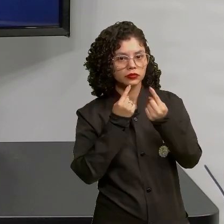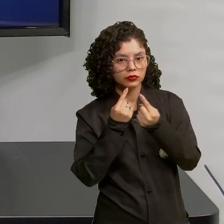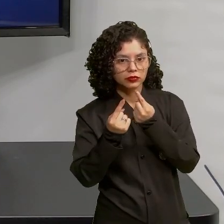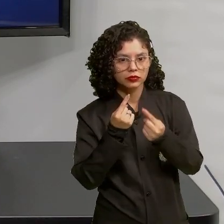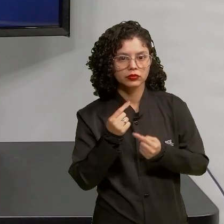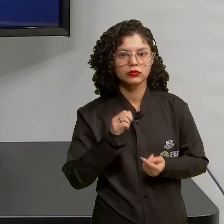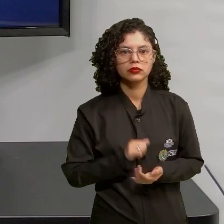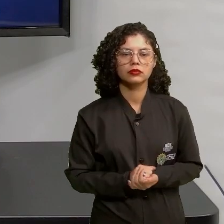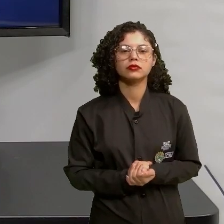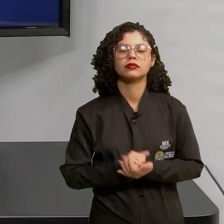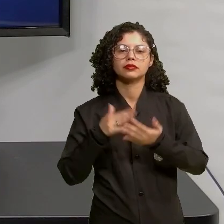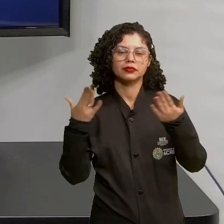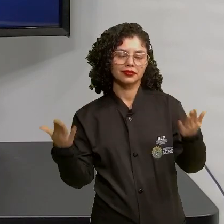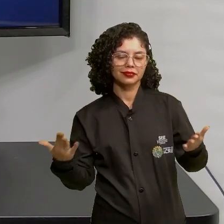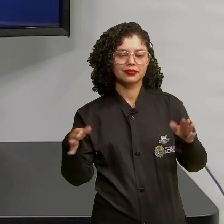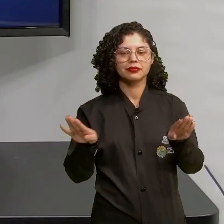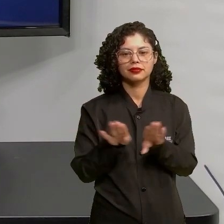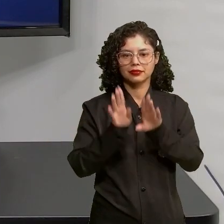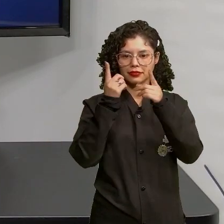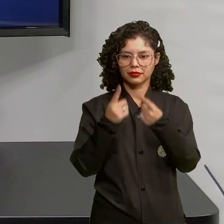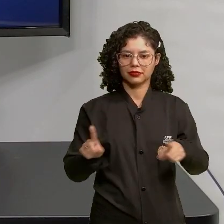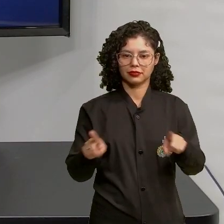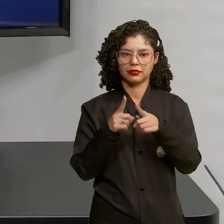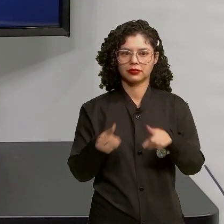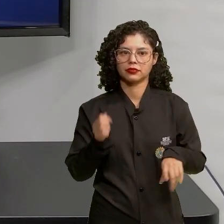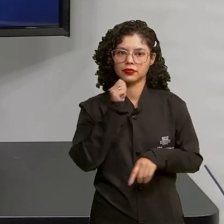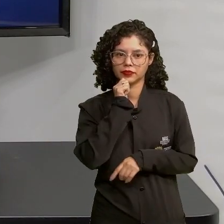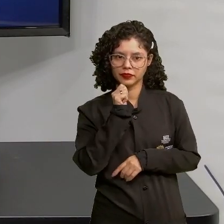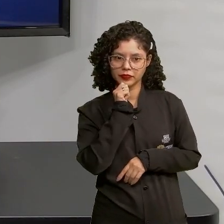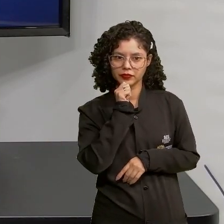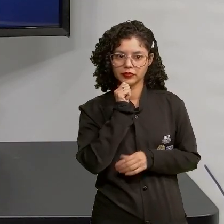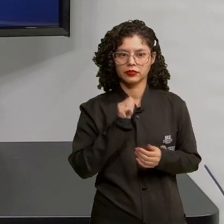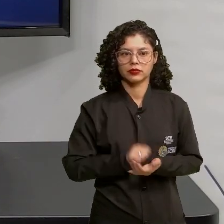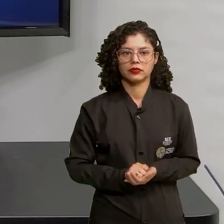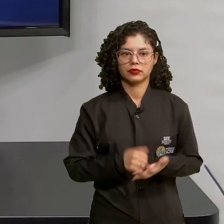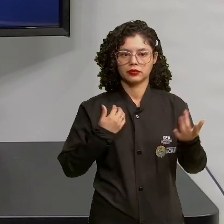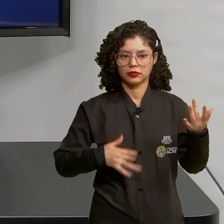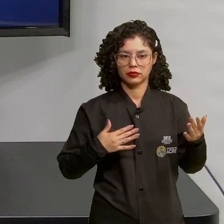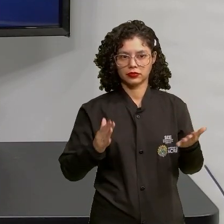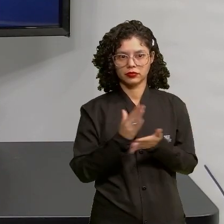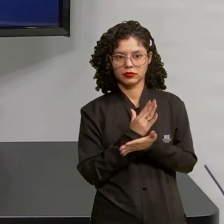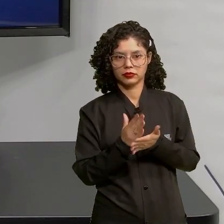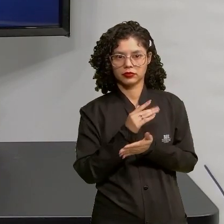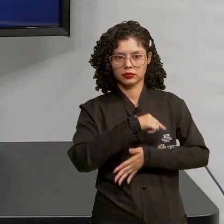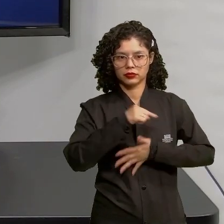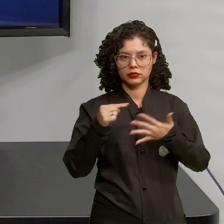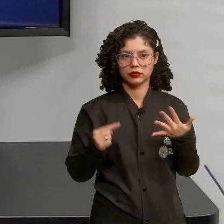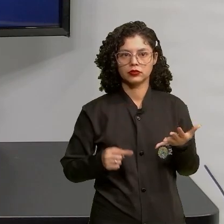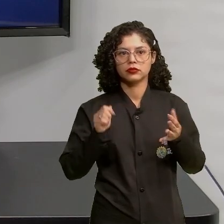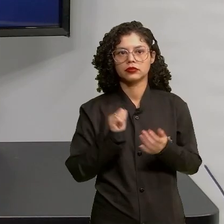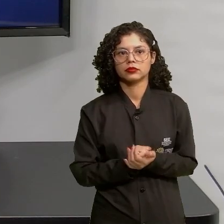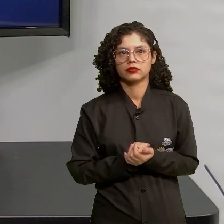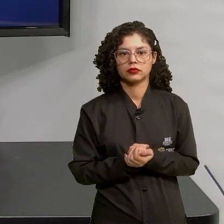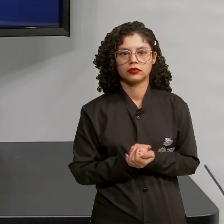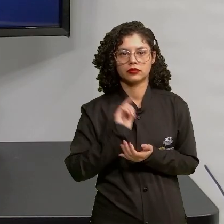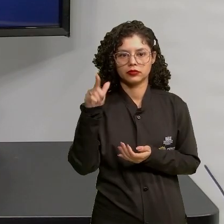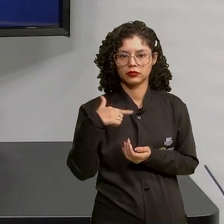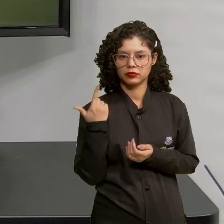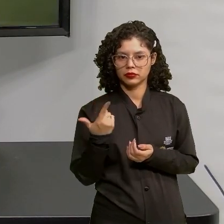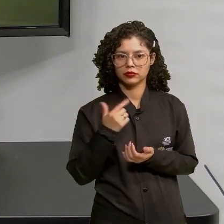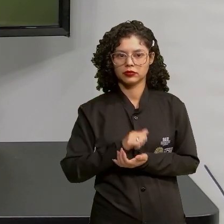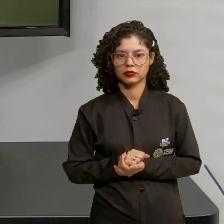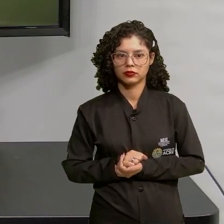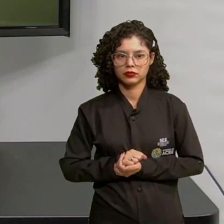comunicando aí com esses instrumentos musicais. Você toca, né, esse tipo de instrumento? Então vamos para o próximo